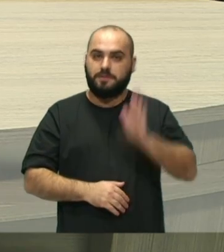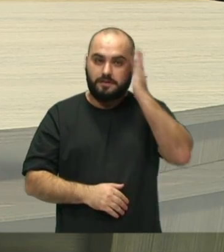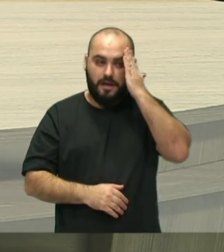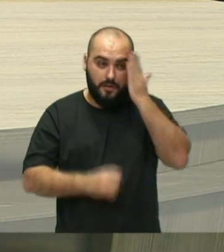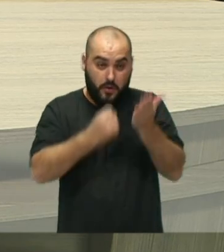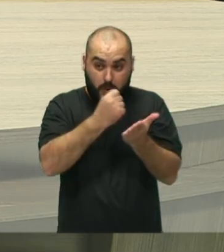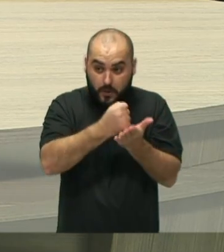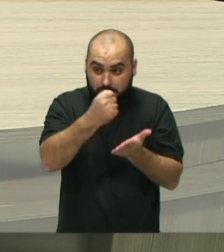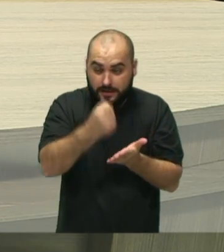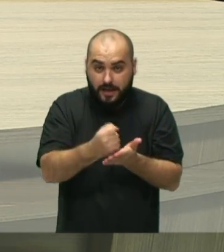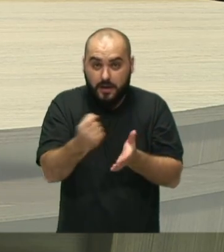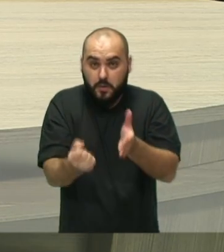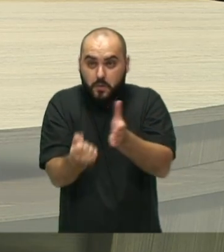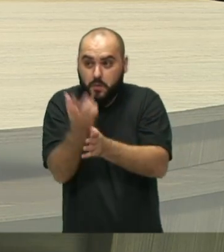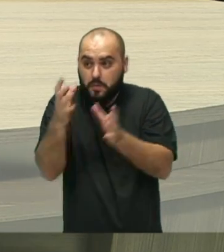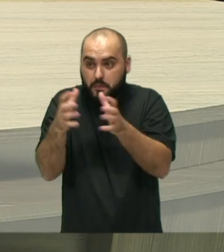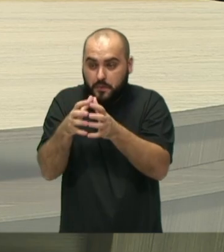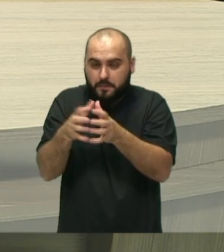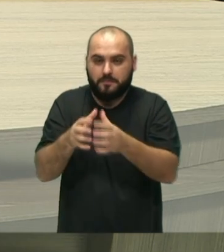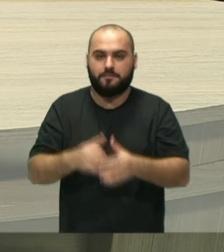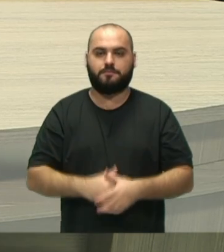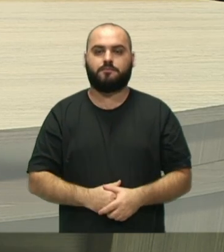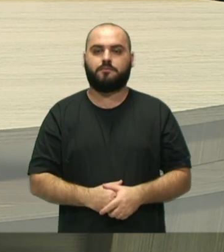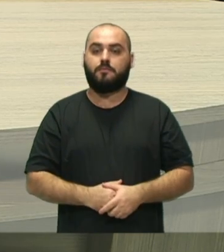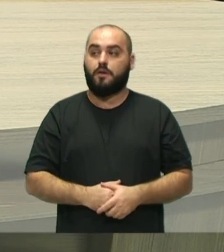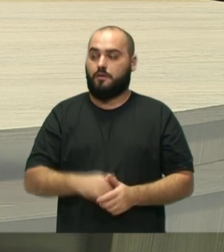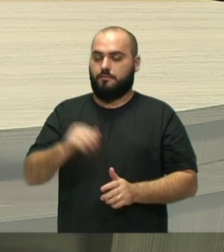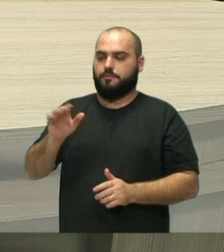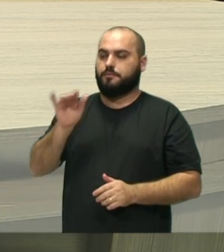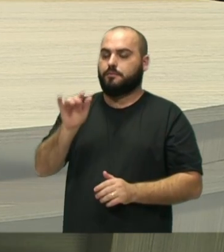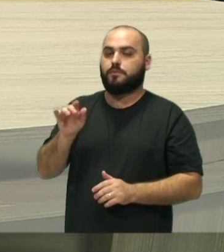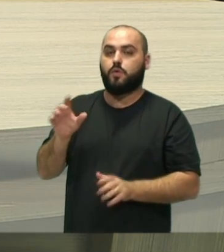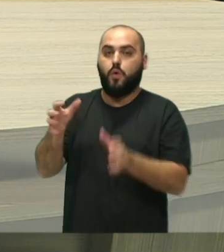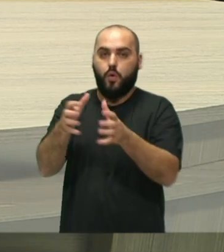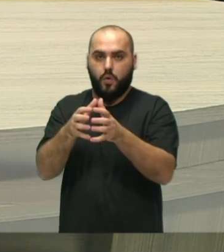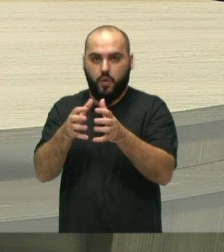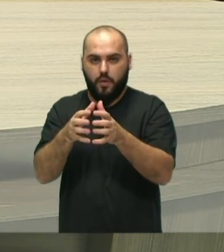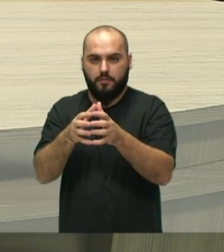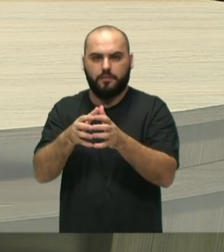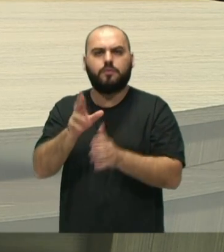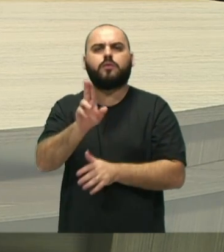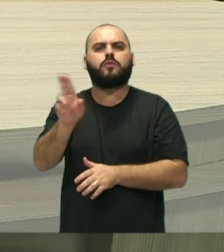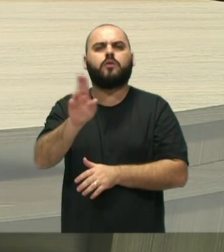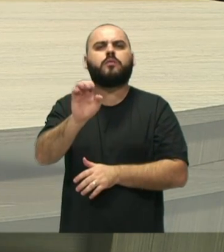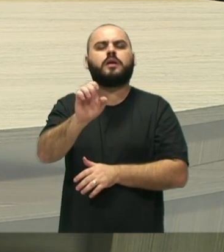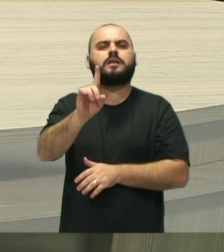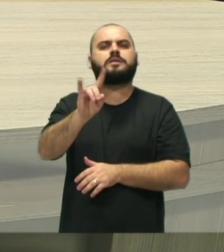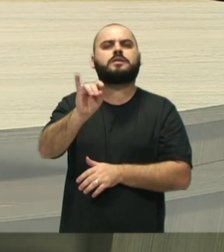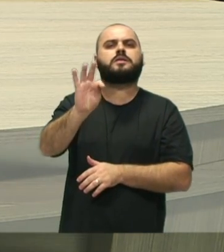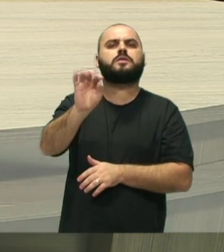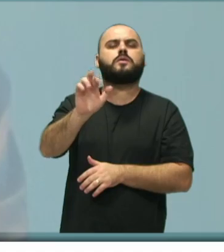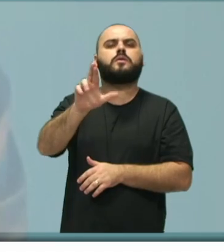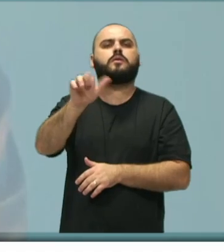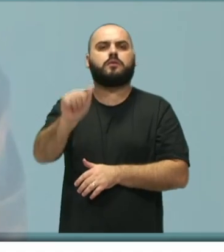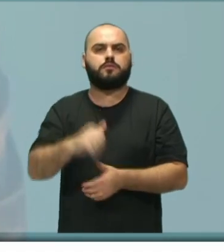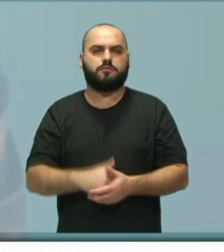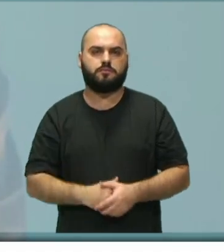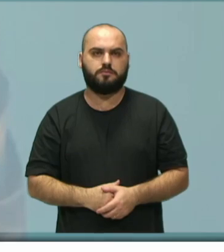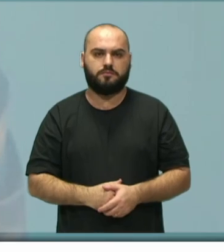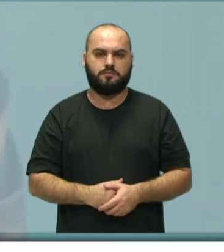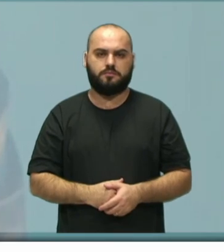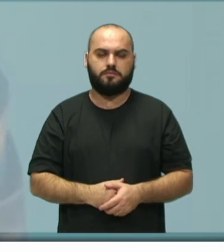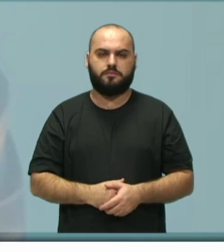produtora. e essa equipe toda que te deu, inclusive como é que é o nome da editora? Traços e